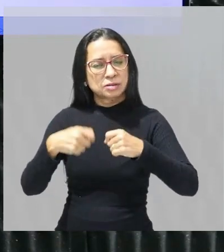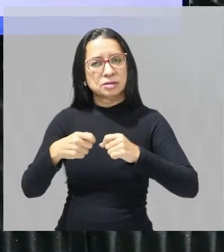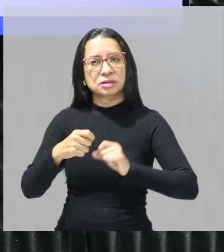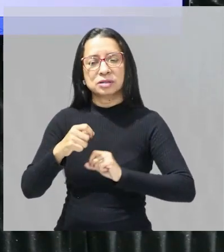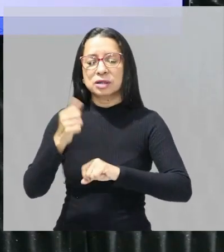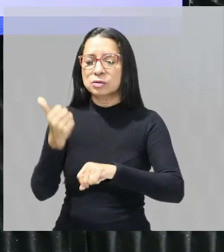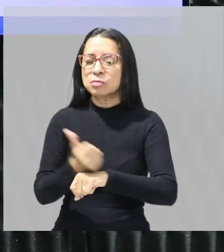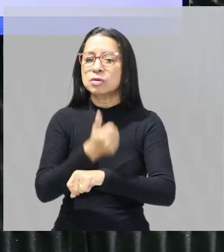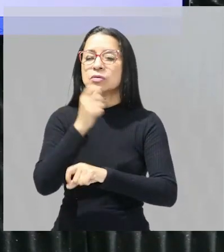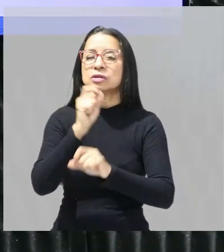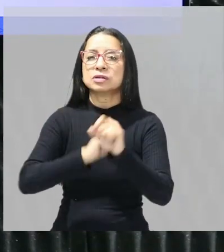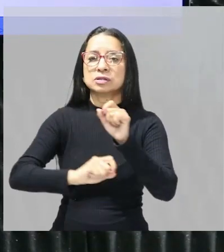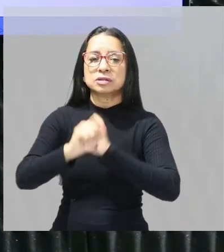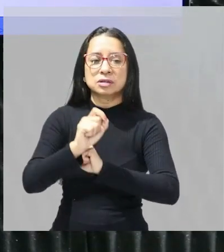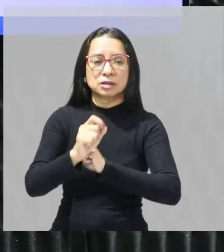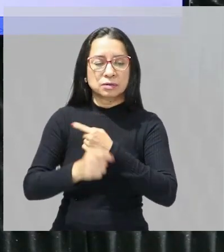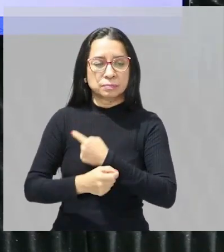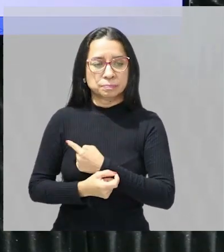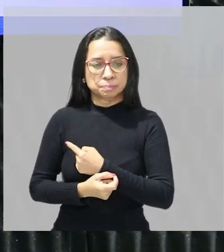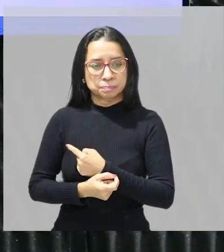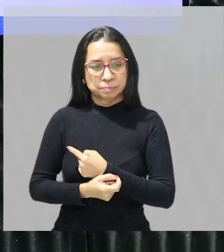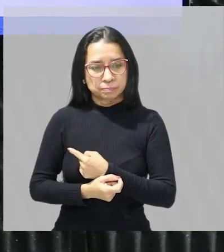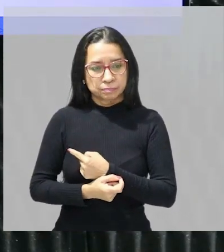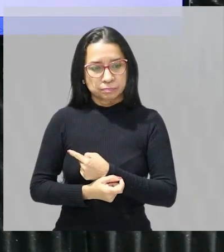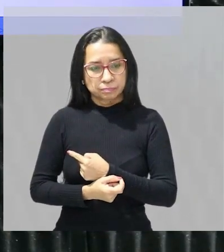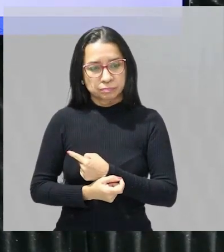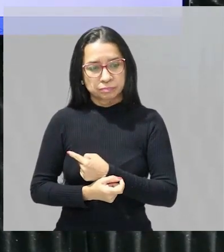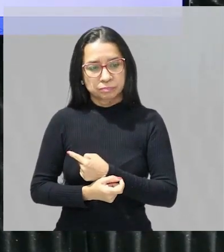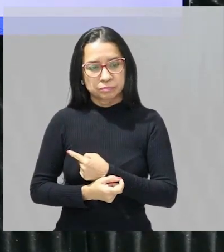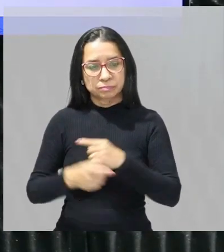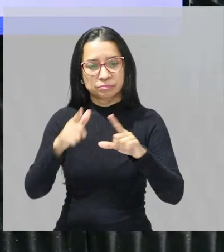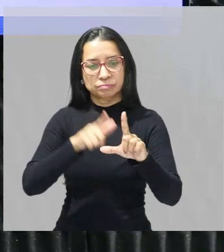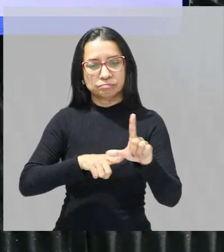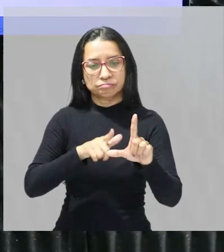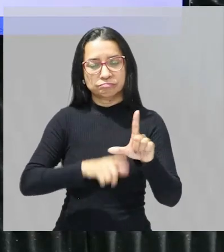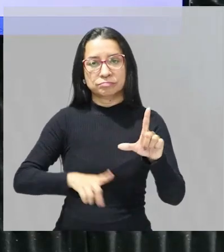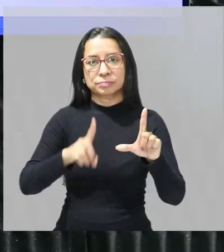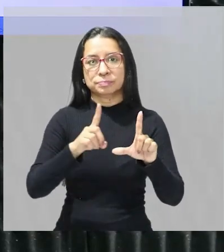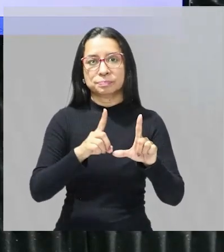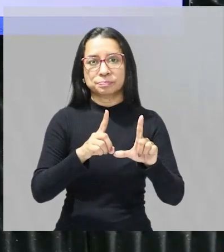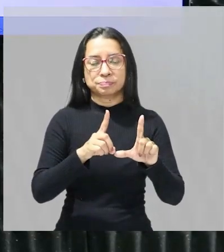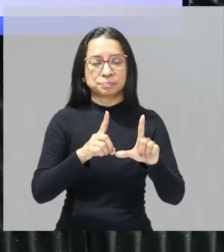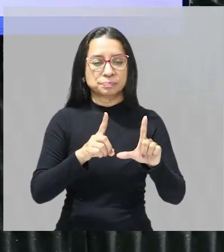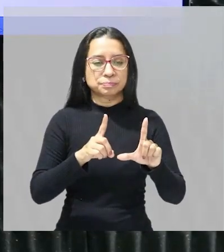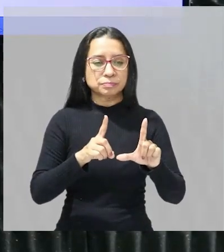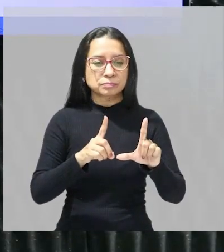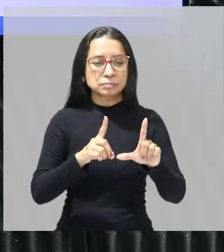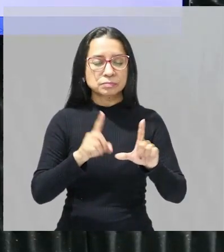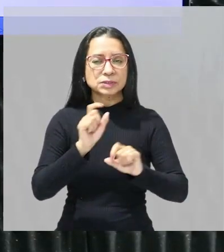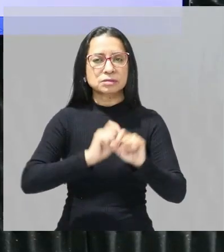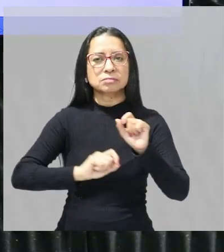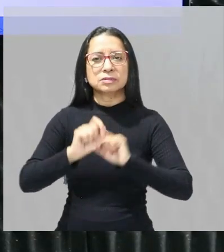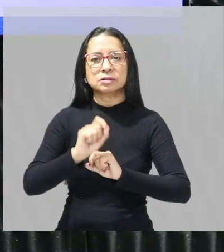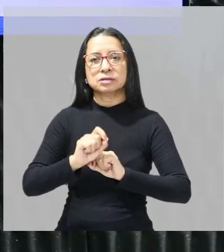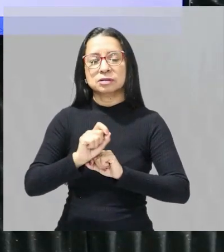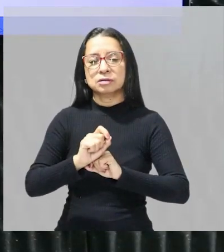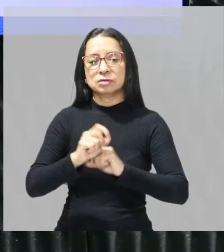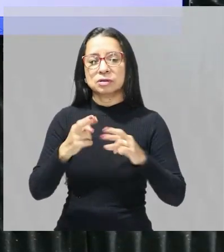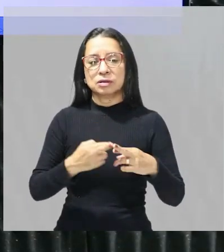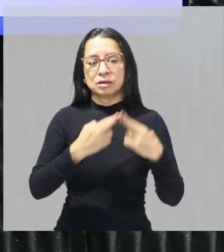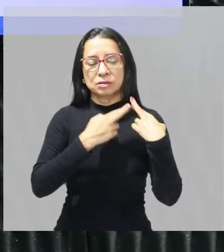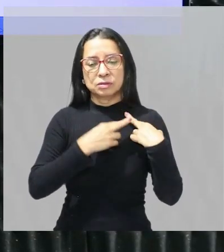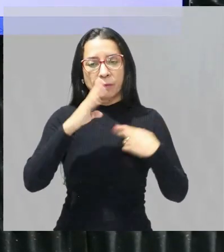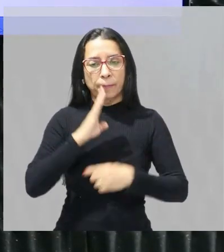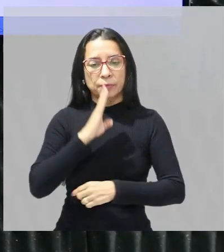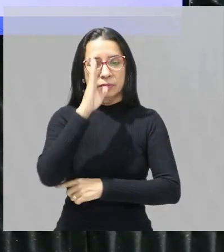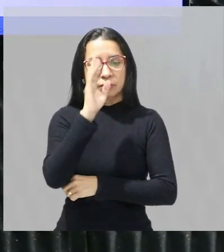em quê? Demanda melhorias diretamente, galera, em eficiência das técnicas de irrigação, que são as grandes